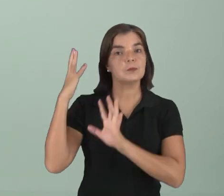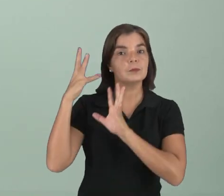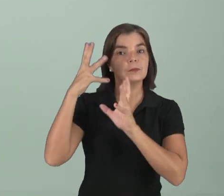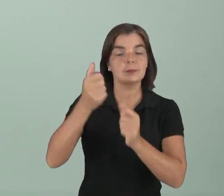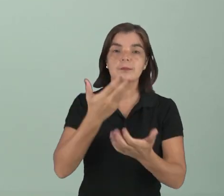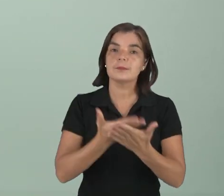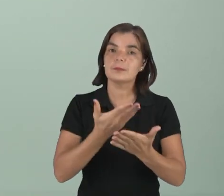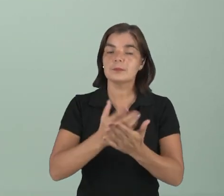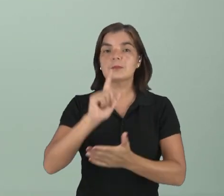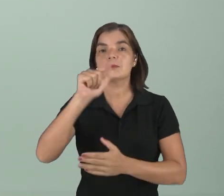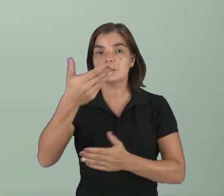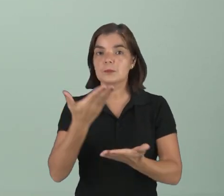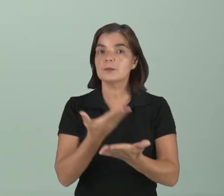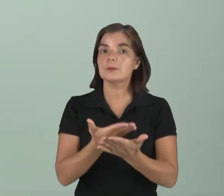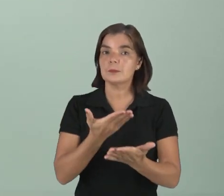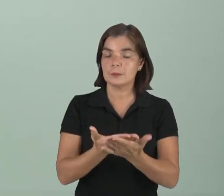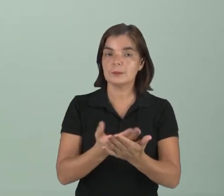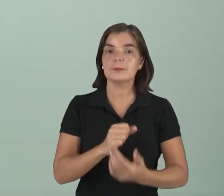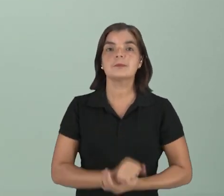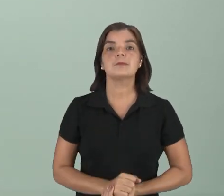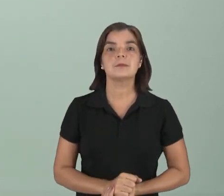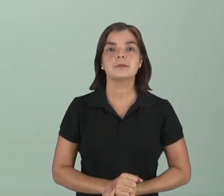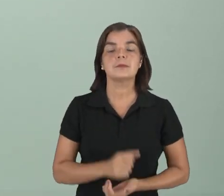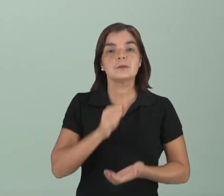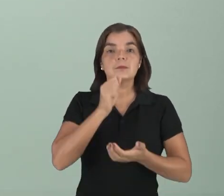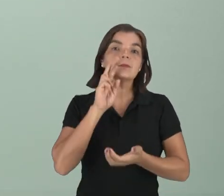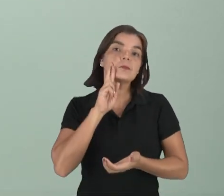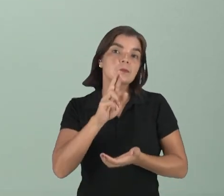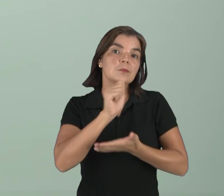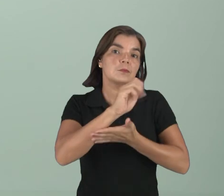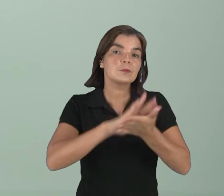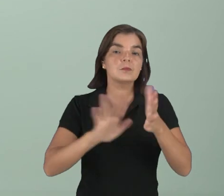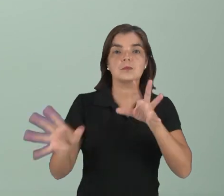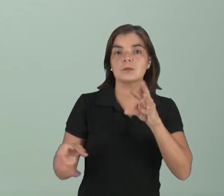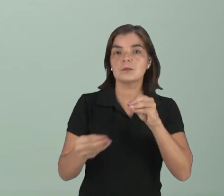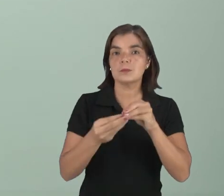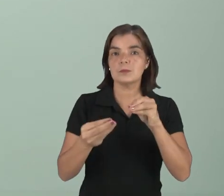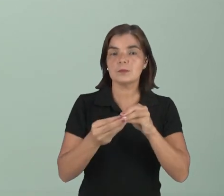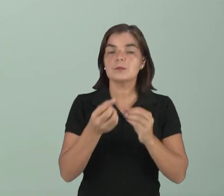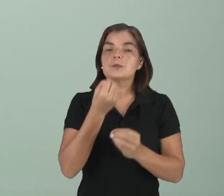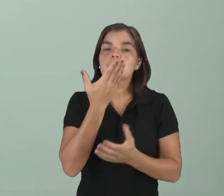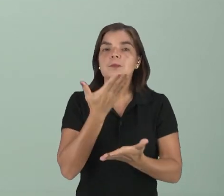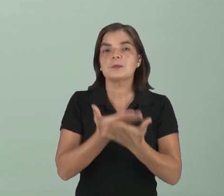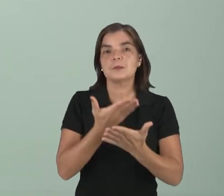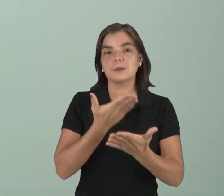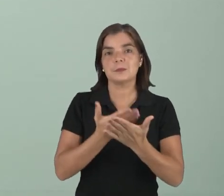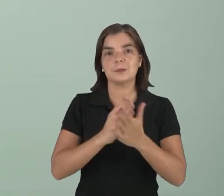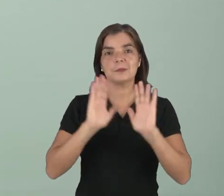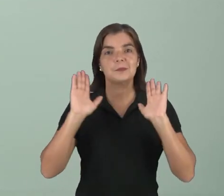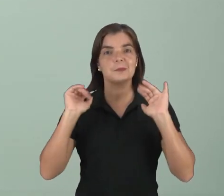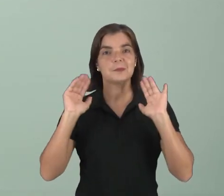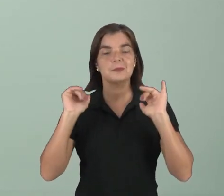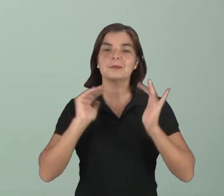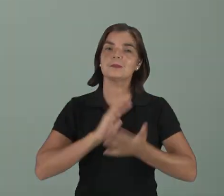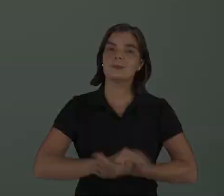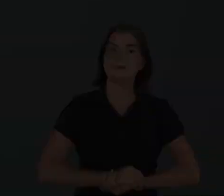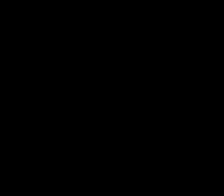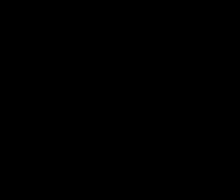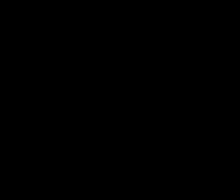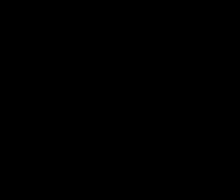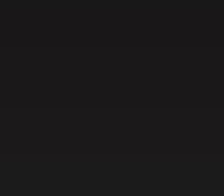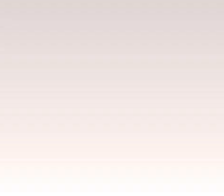essa aula e outra aula e façam as atividades complementares. Uma boa aula e até a próxima!